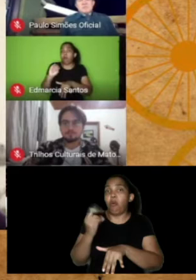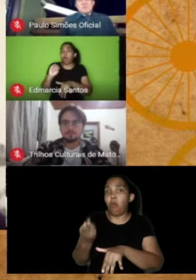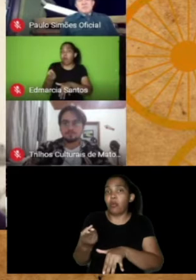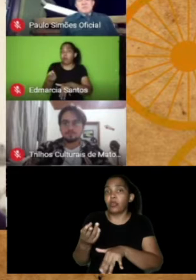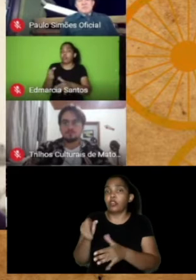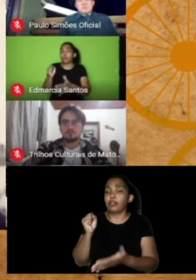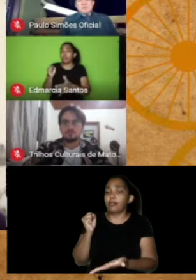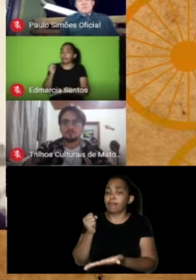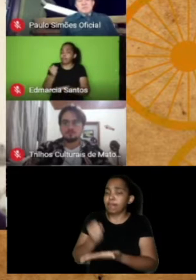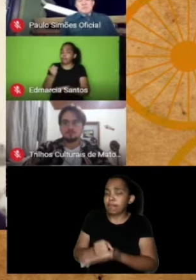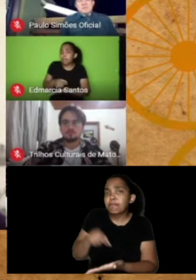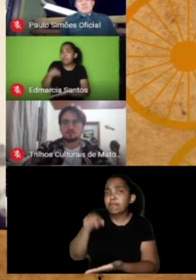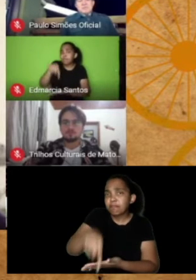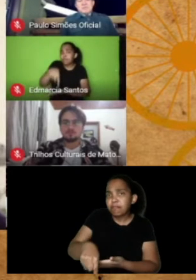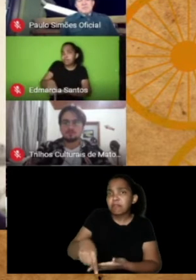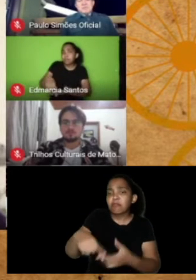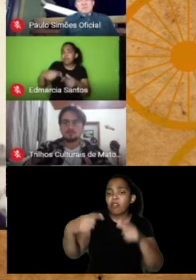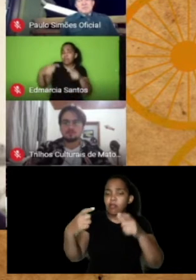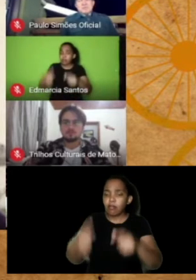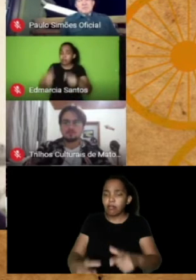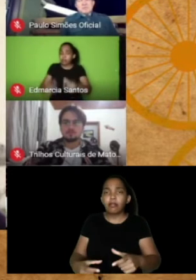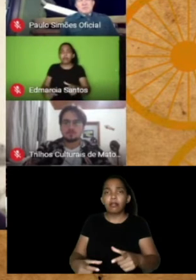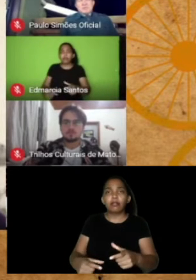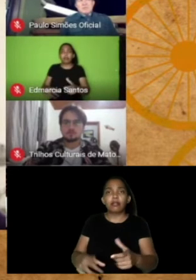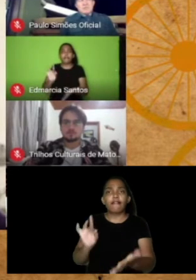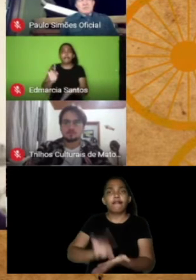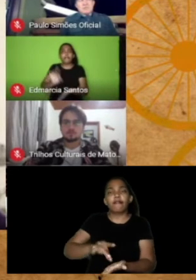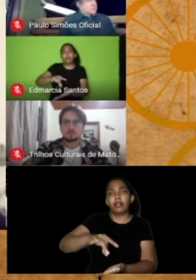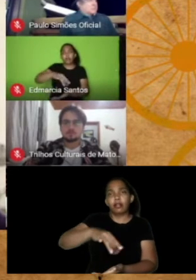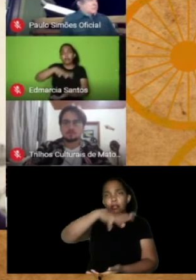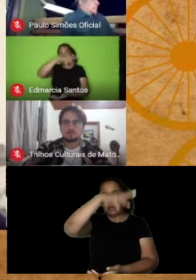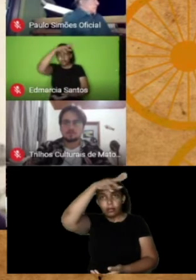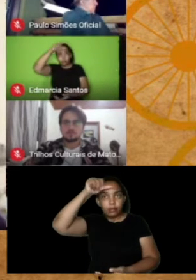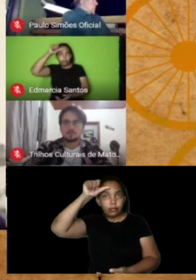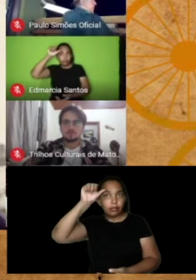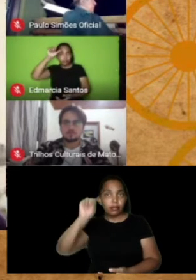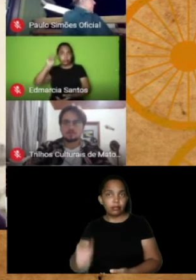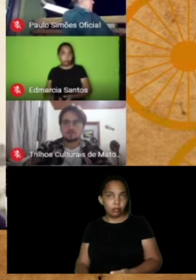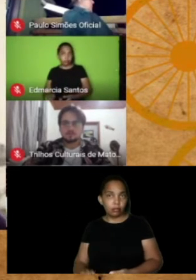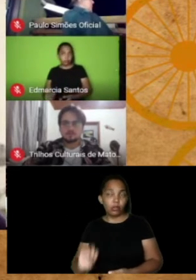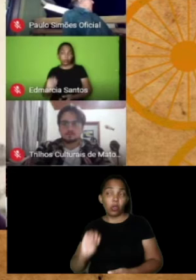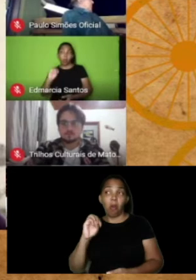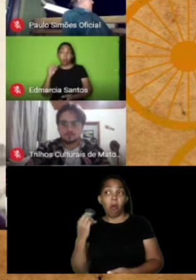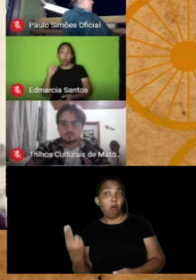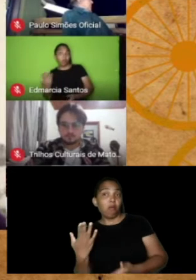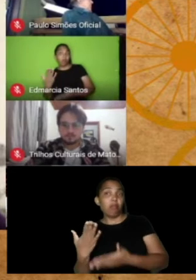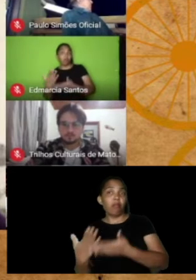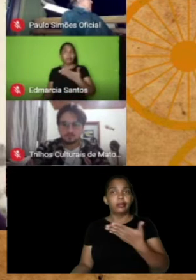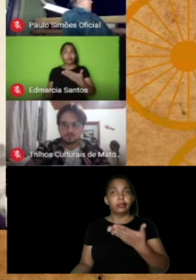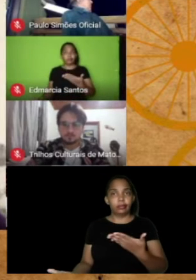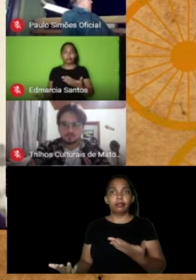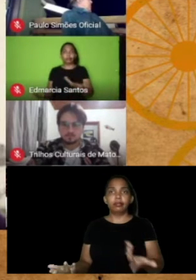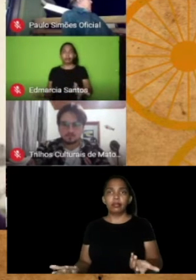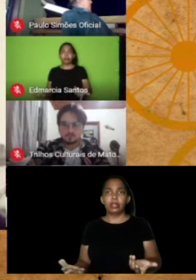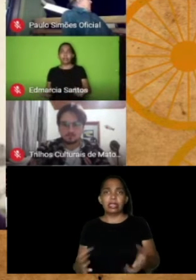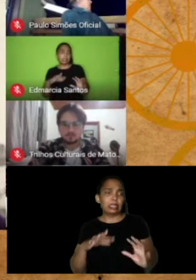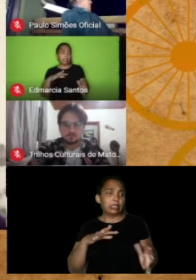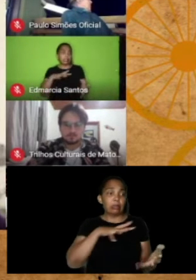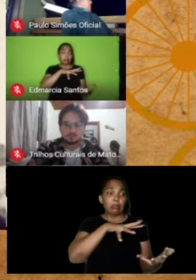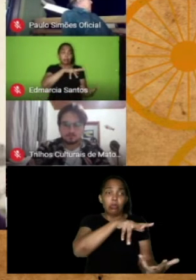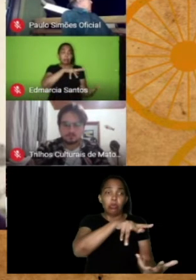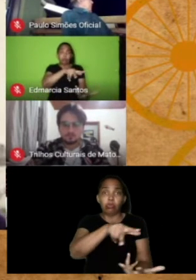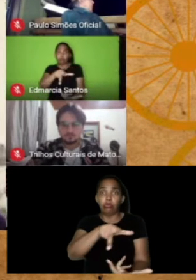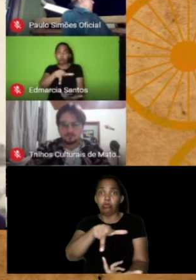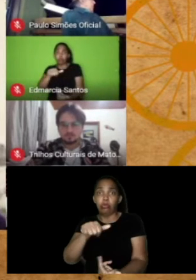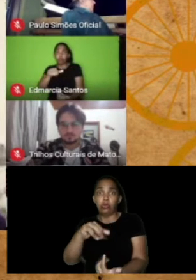consolida com o território mato-grossense, ou nós perderemos ele. Então, esse mundo entre o mundo hispânico e o mundo